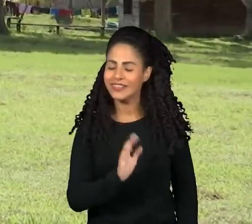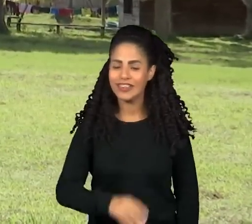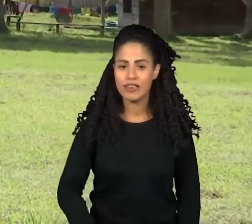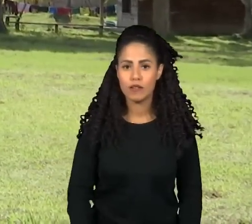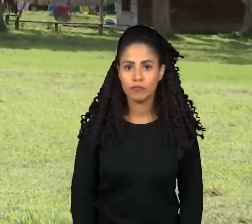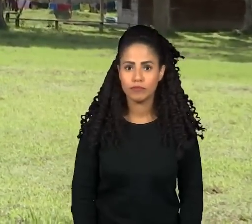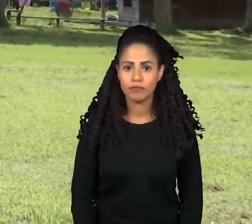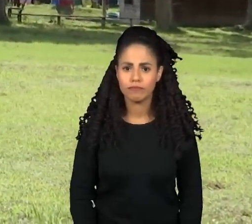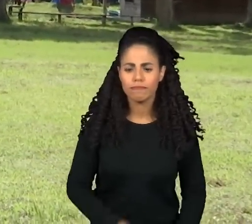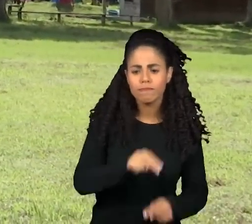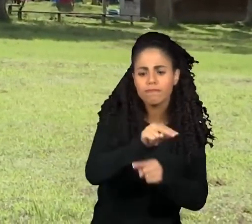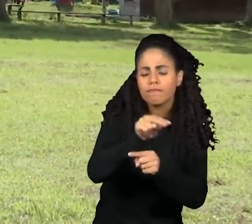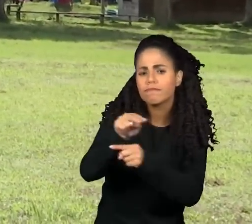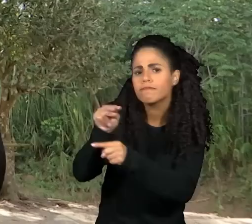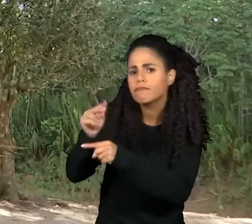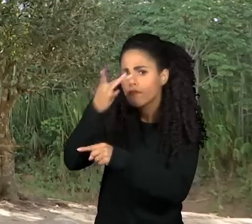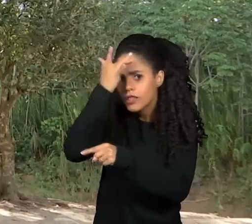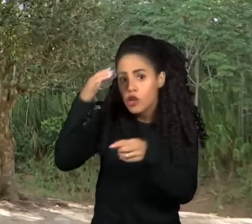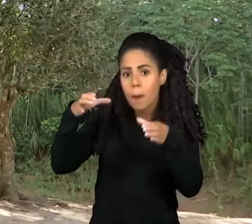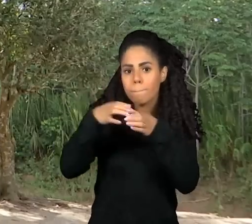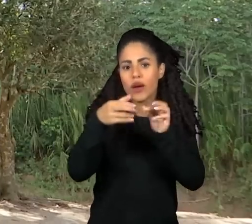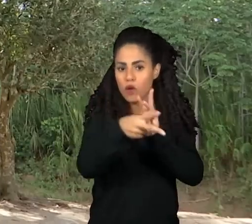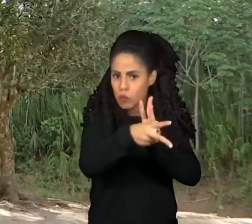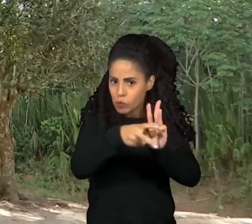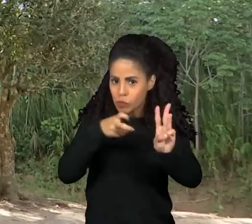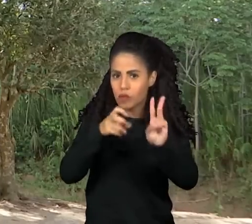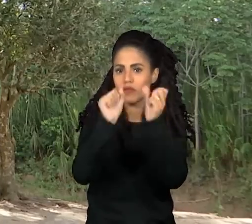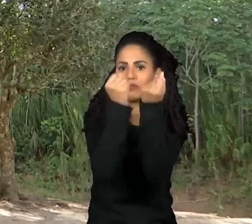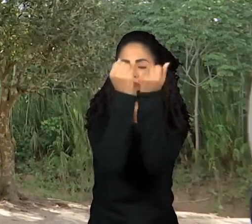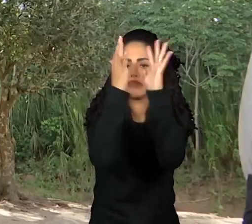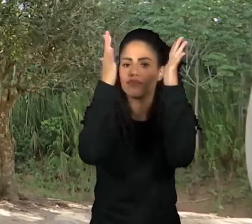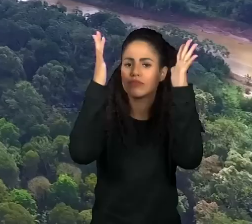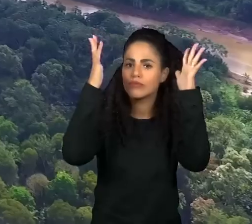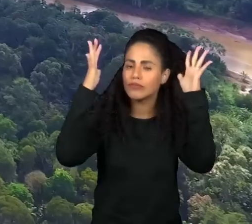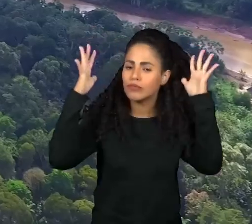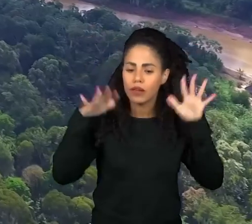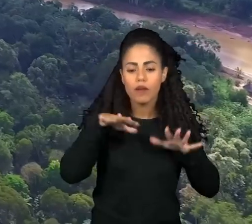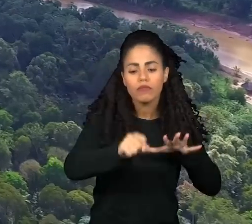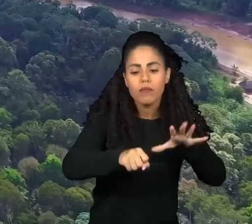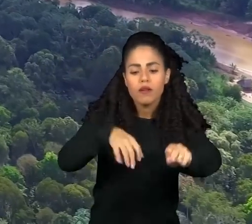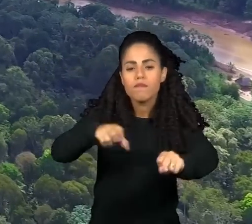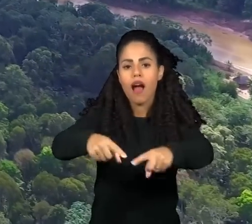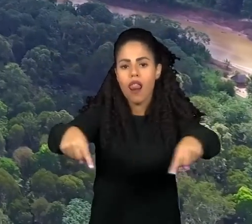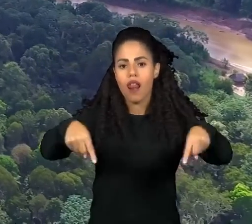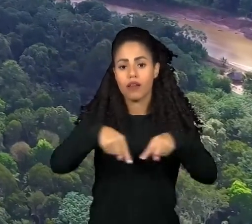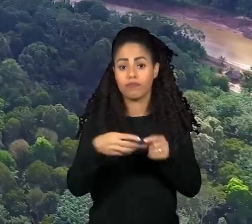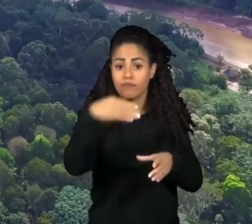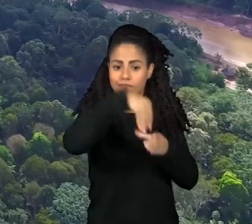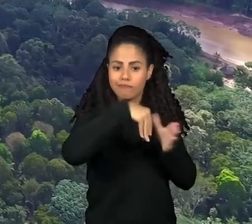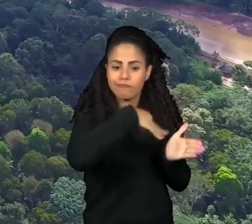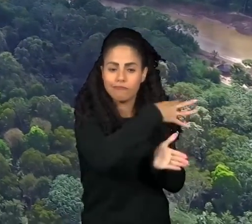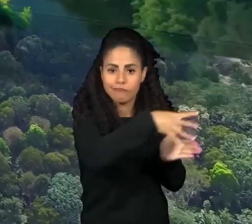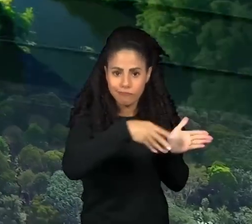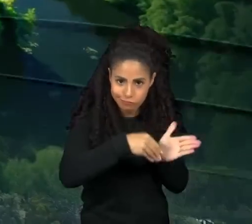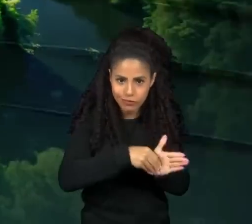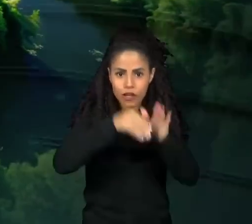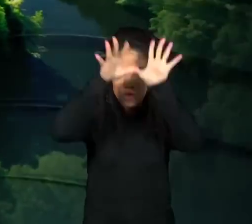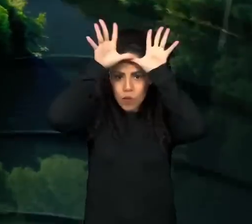Os Guardiões da Floresta, o povo indígena Axaninca, recupera áreas degradadas da Amazônia, no estado do